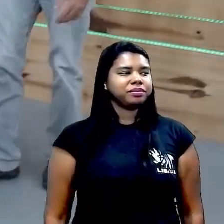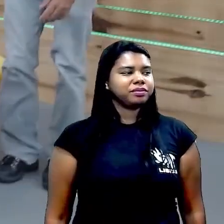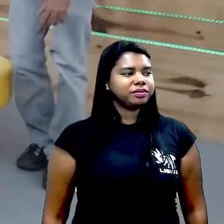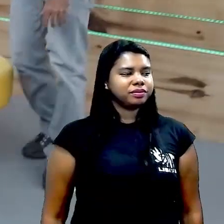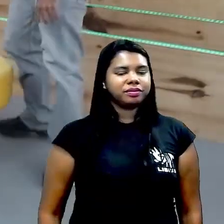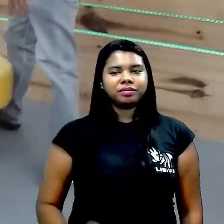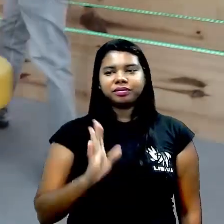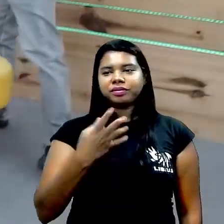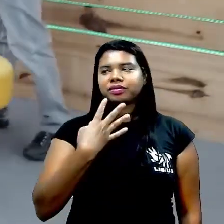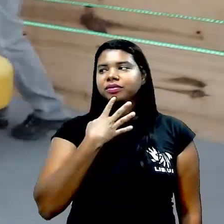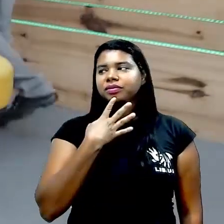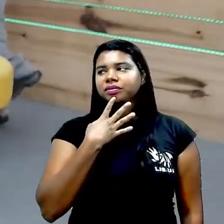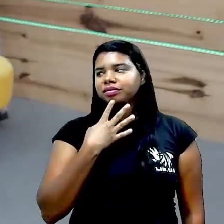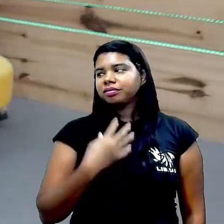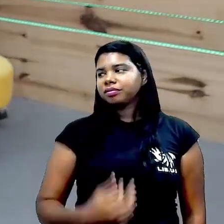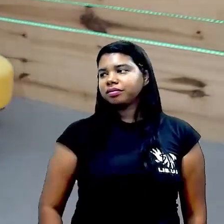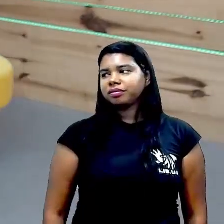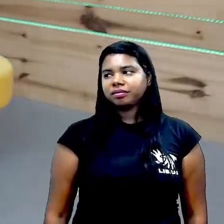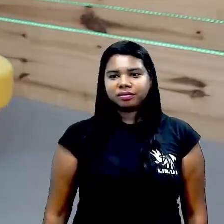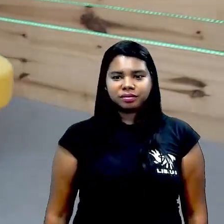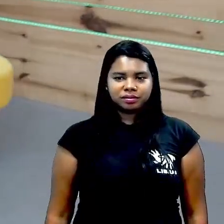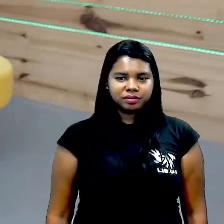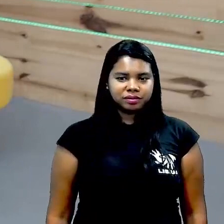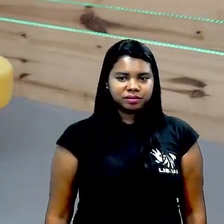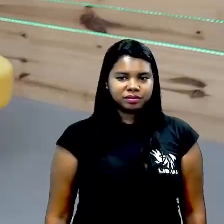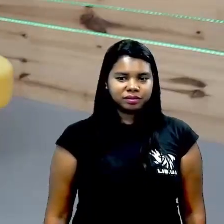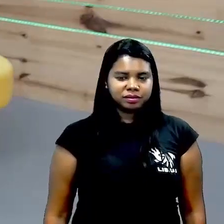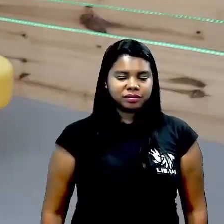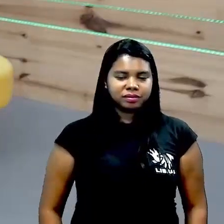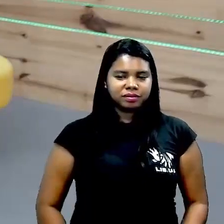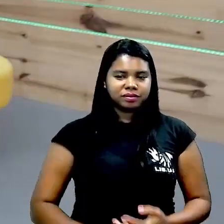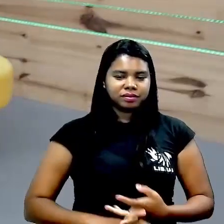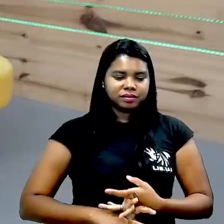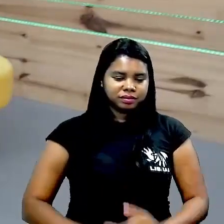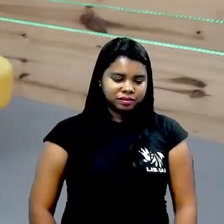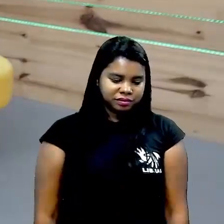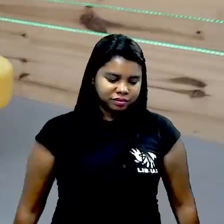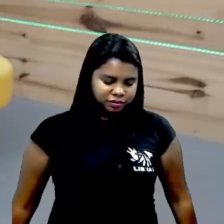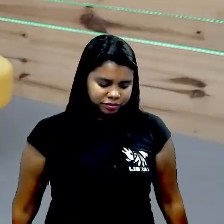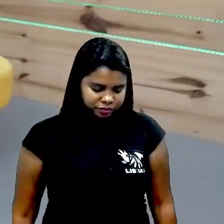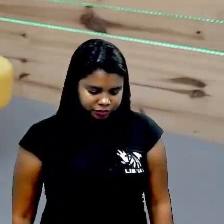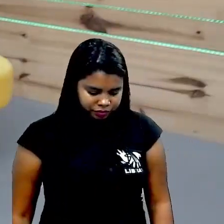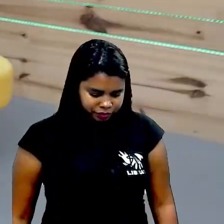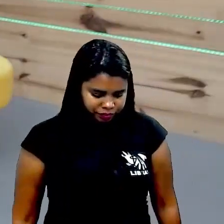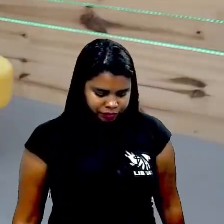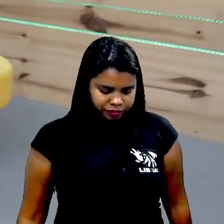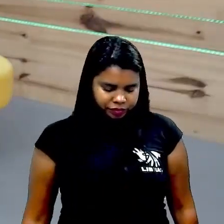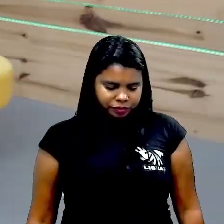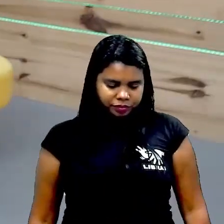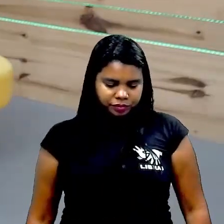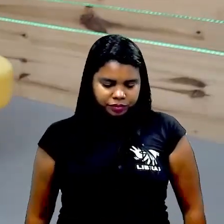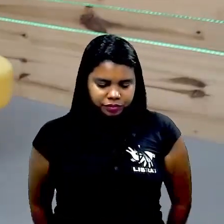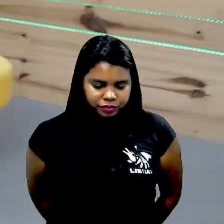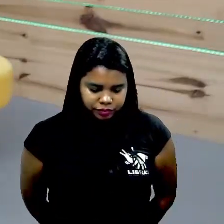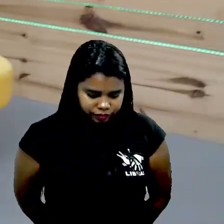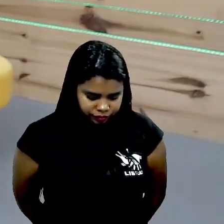tão conhecido. Vamos ver aqui como é que funciona aqui a comunicação, né, da Unity com